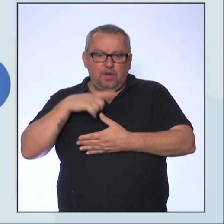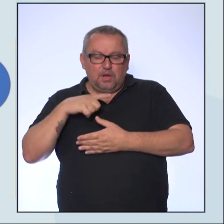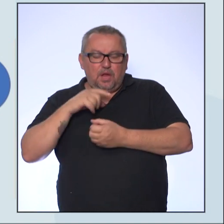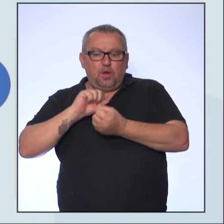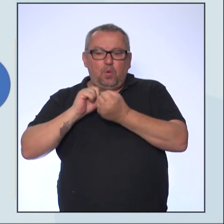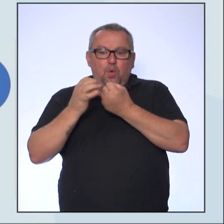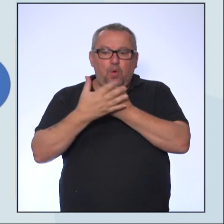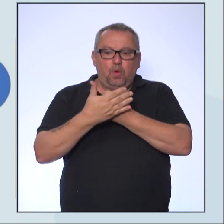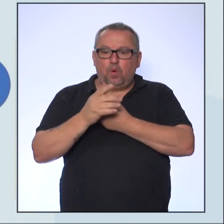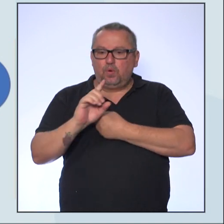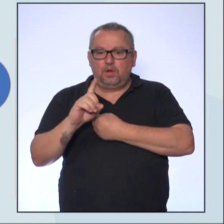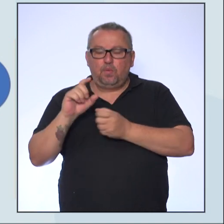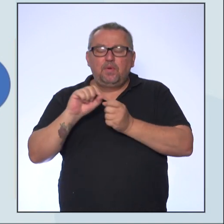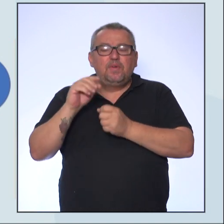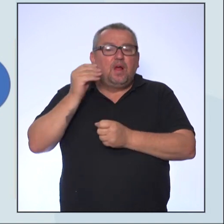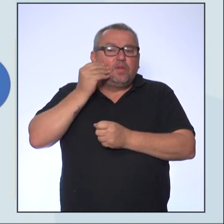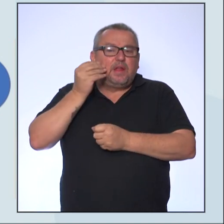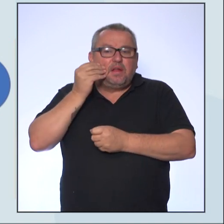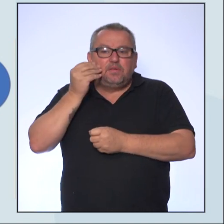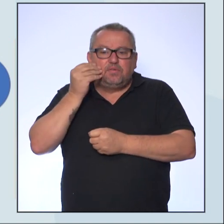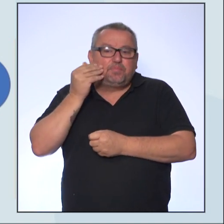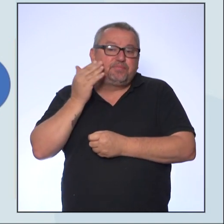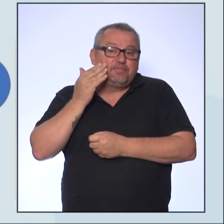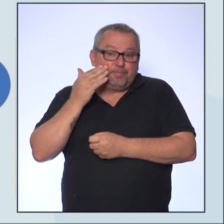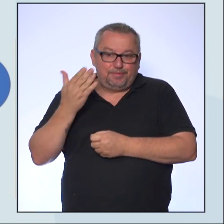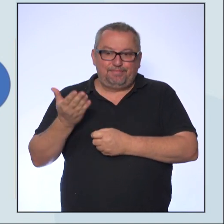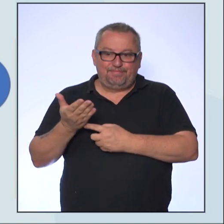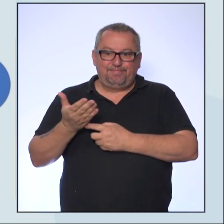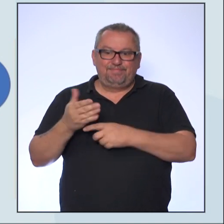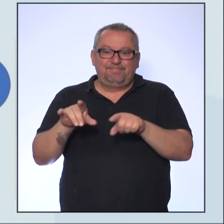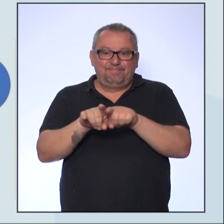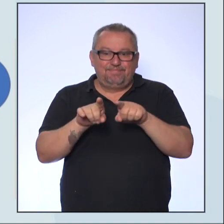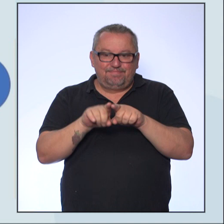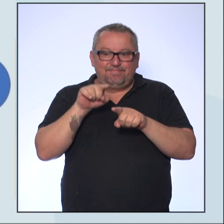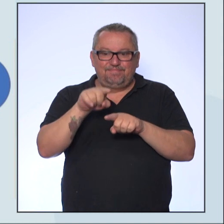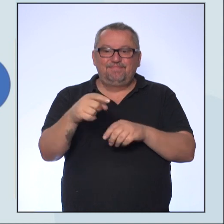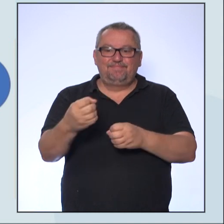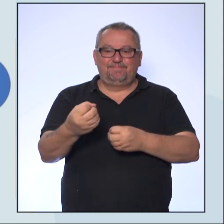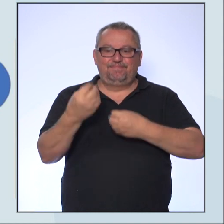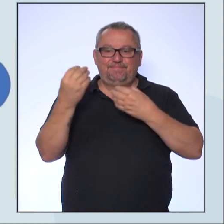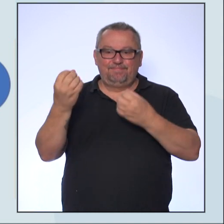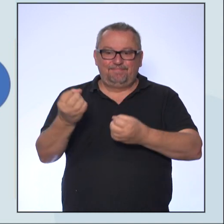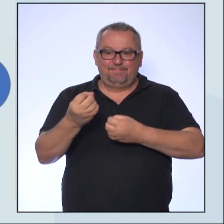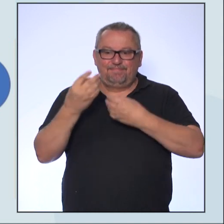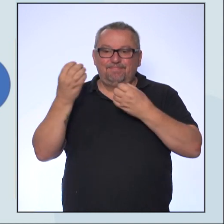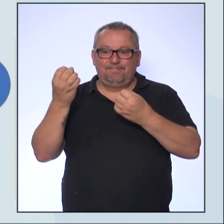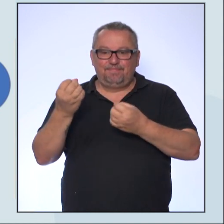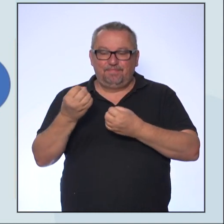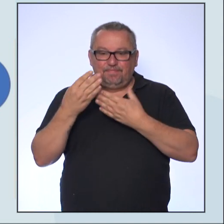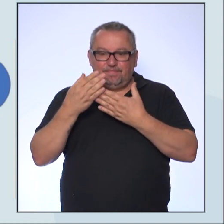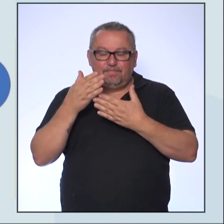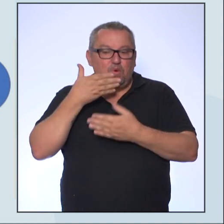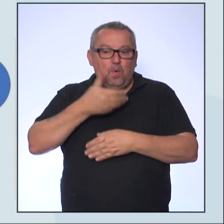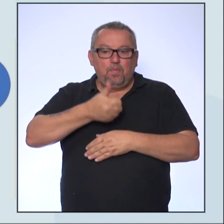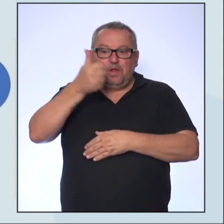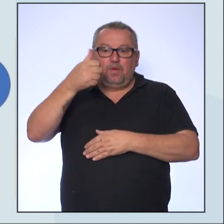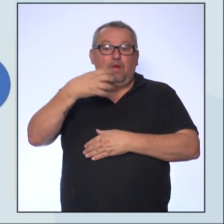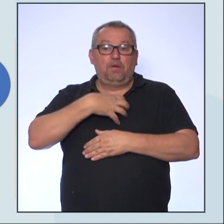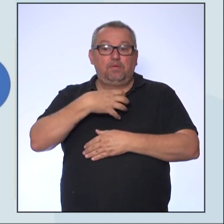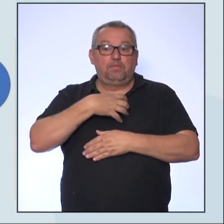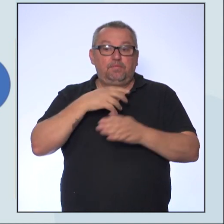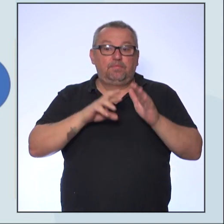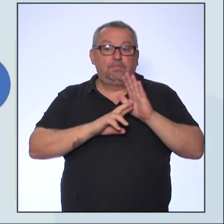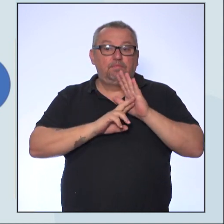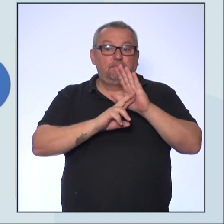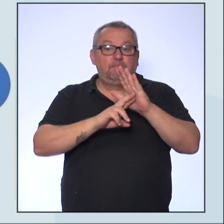coronavírus ou não, Para fazer o teste, para não é? fazer o teste. E essa informação, todo esse passo a passo, a melhor forma de ser representada seria